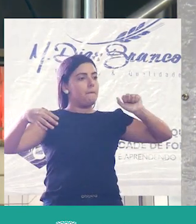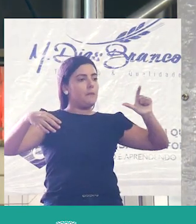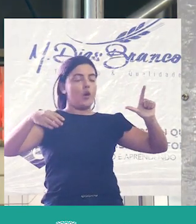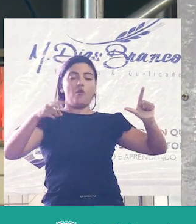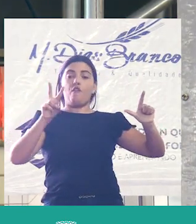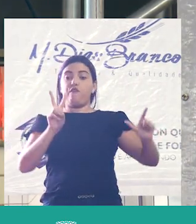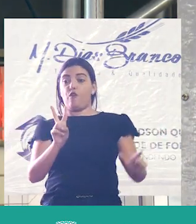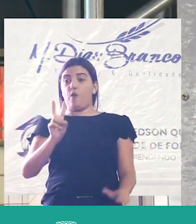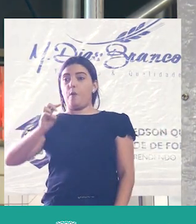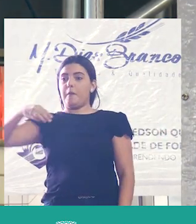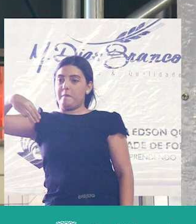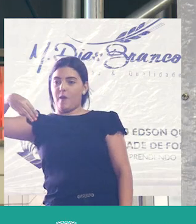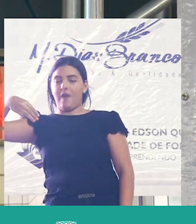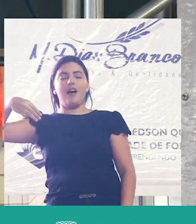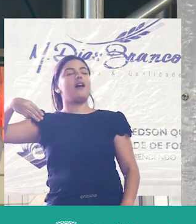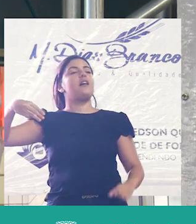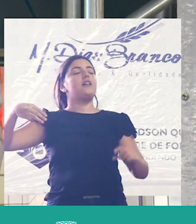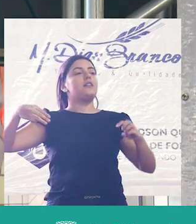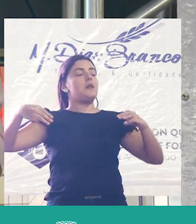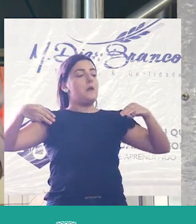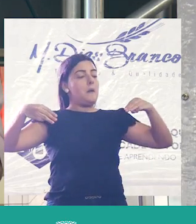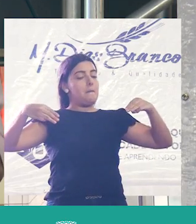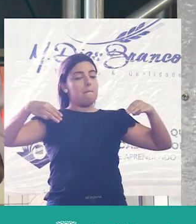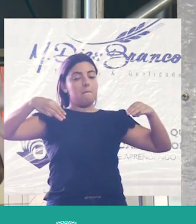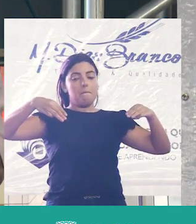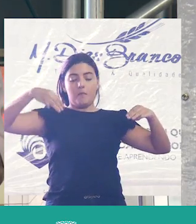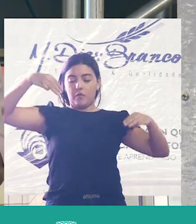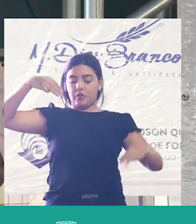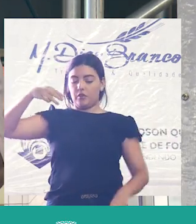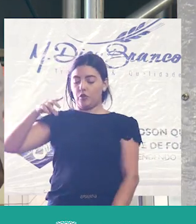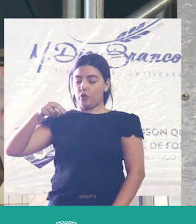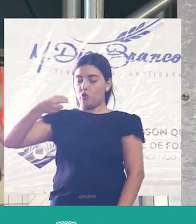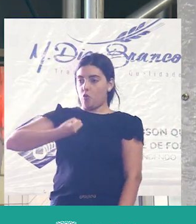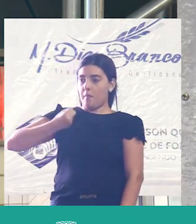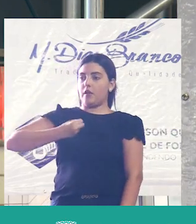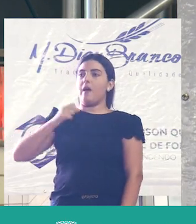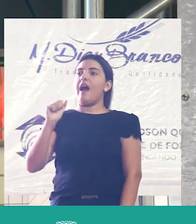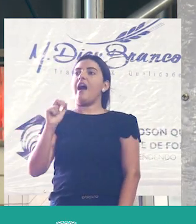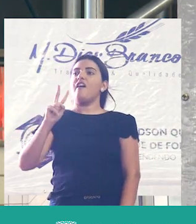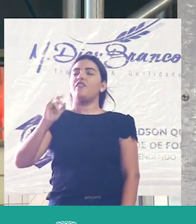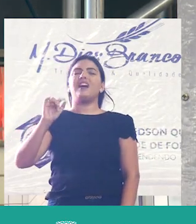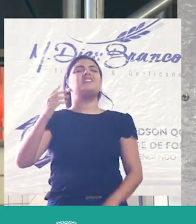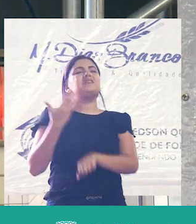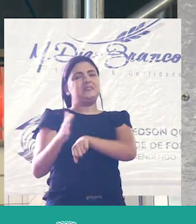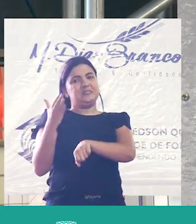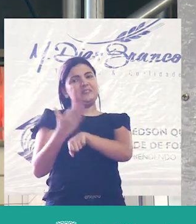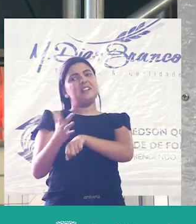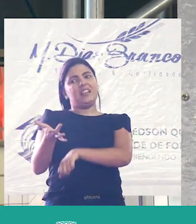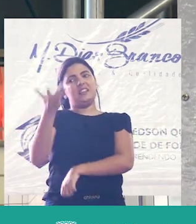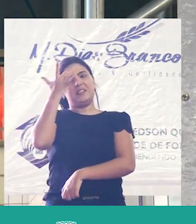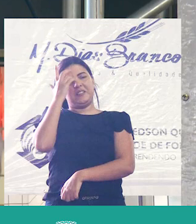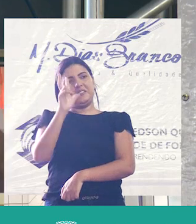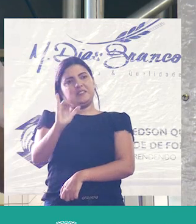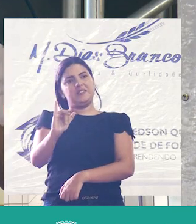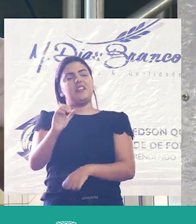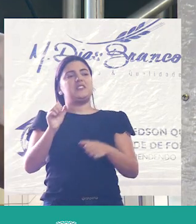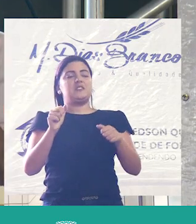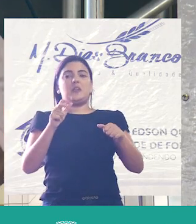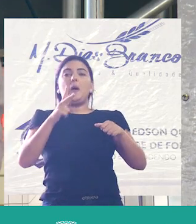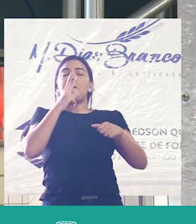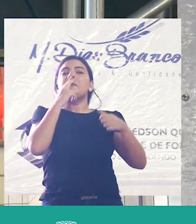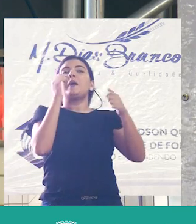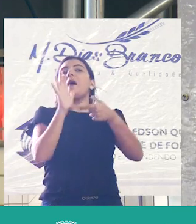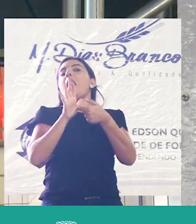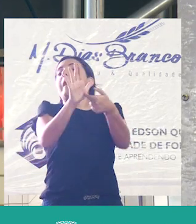volume molar. Mol em moléculas, o número de Avogadro. A gente vai treinar muito isso aqui, não se preocupem. Eu estou